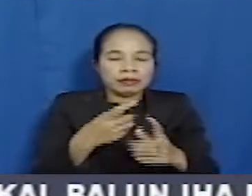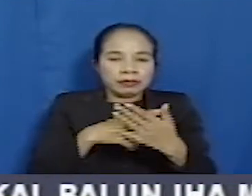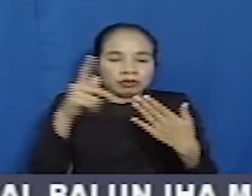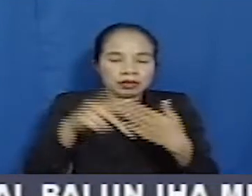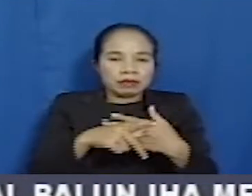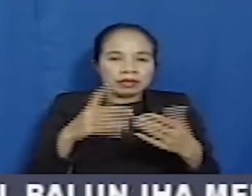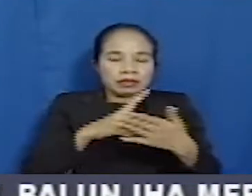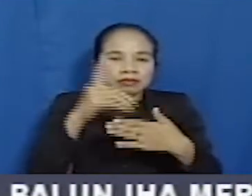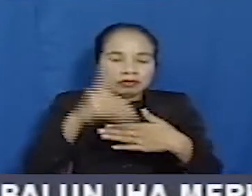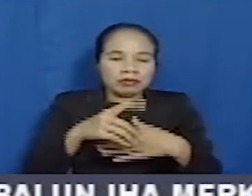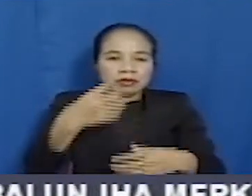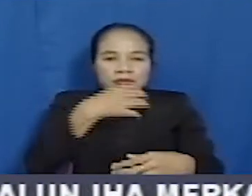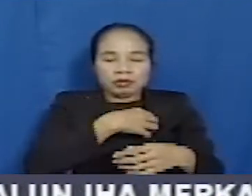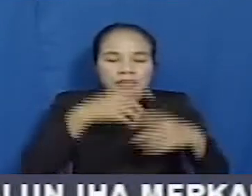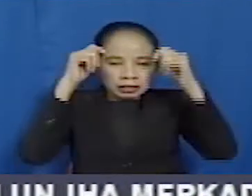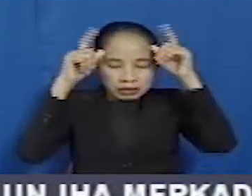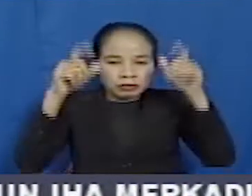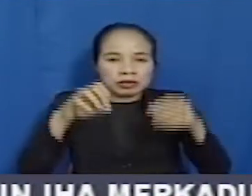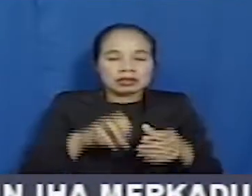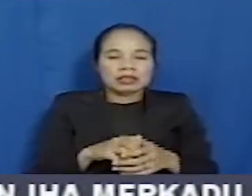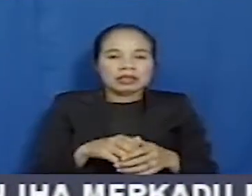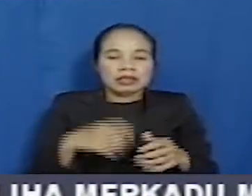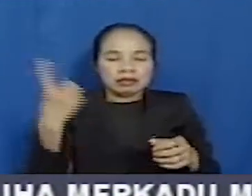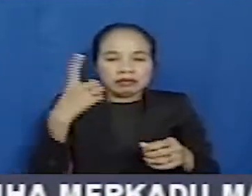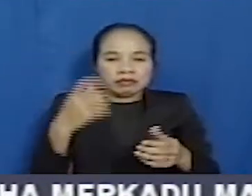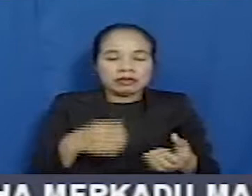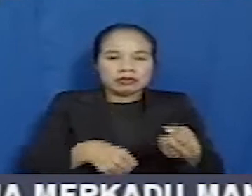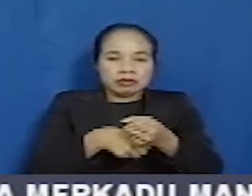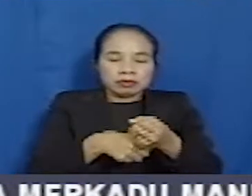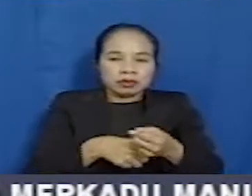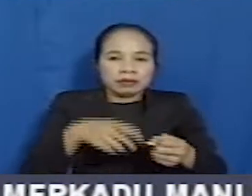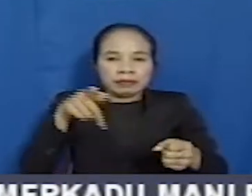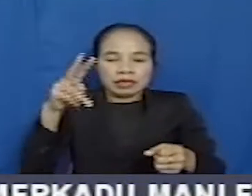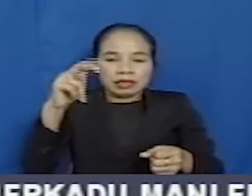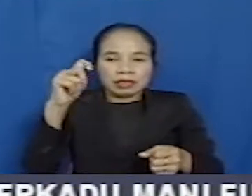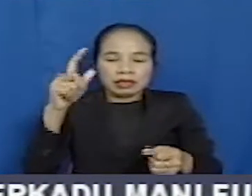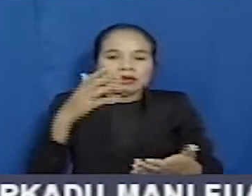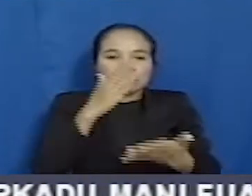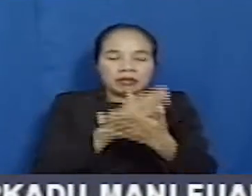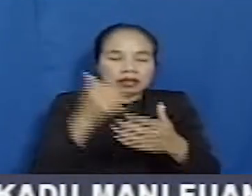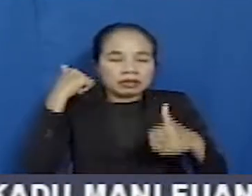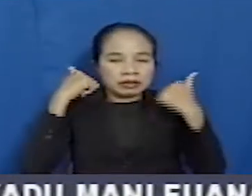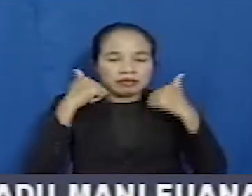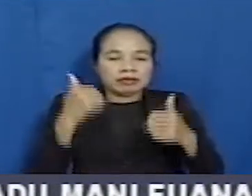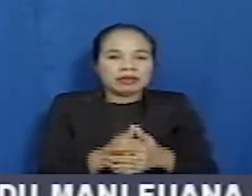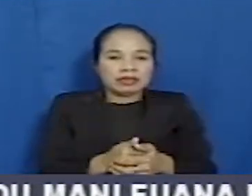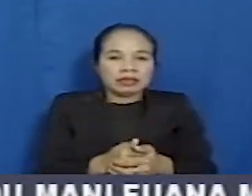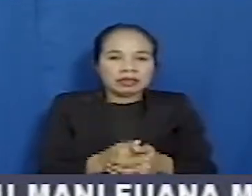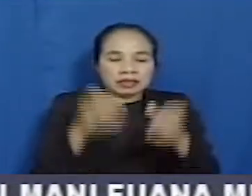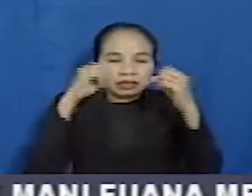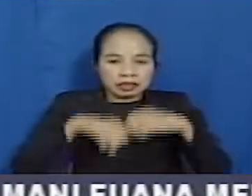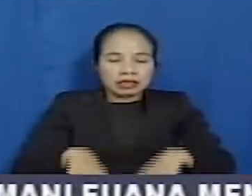Timor Leste TLPDP e a commitmento na fati in apoio penitali ho di combate atividades ilegais ia tasi